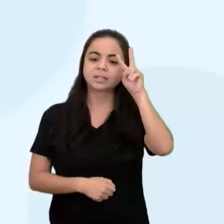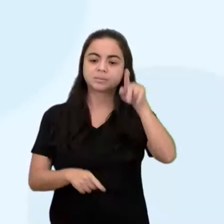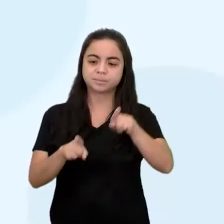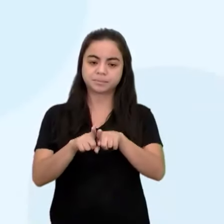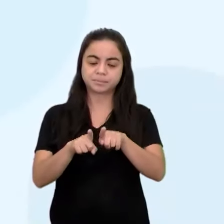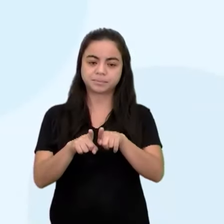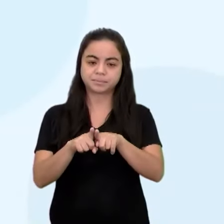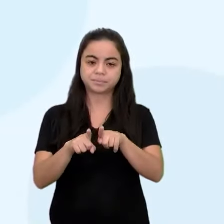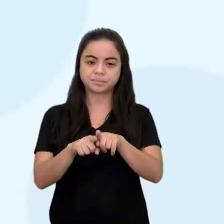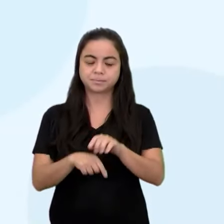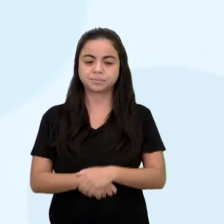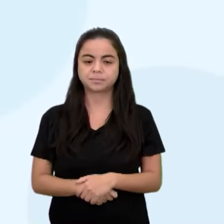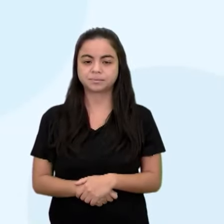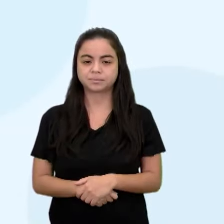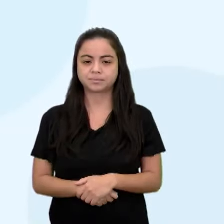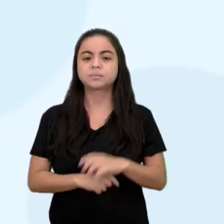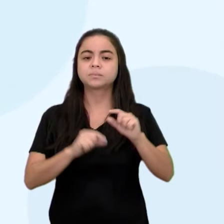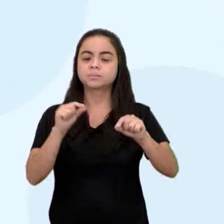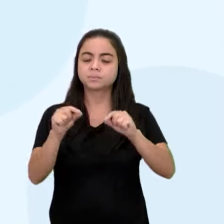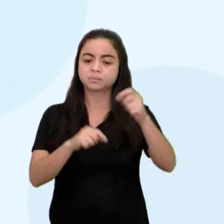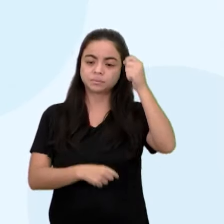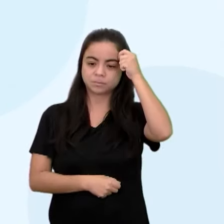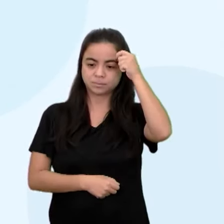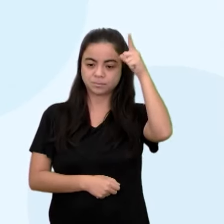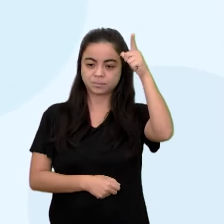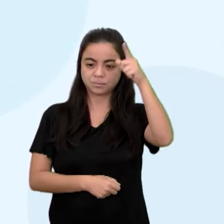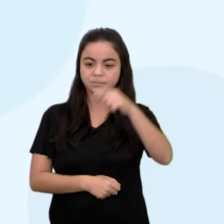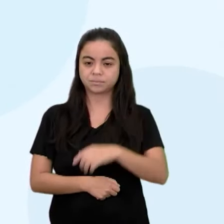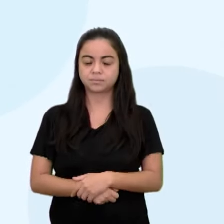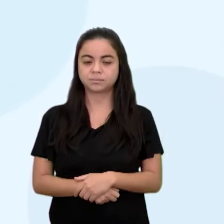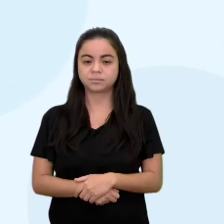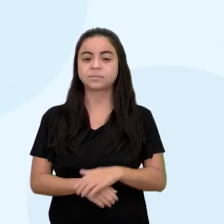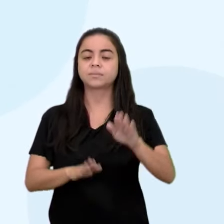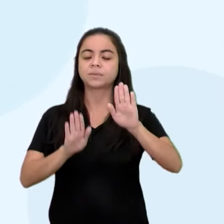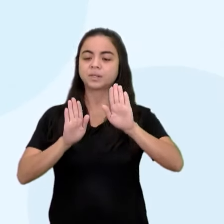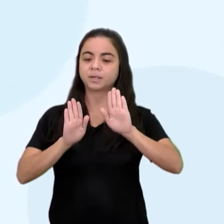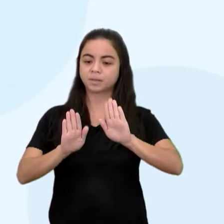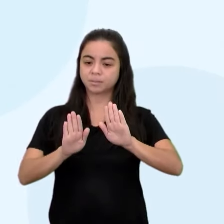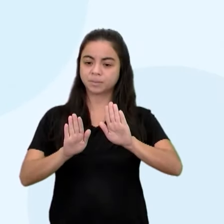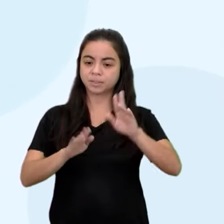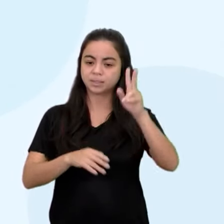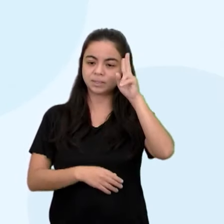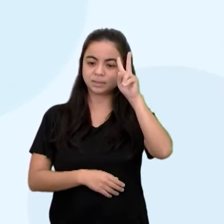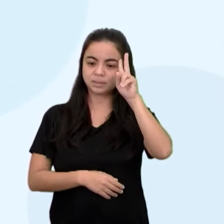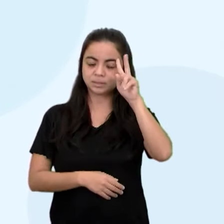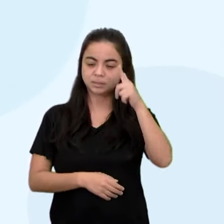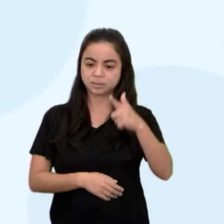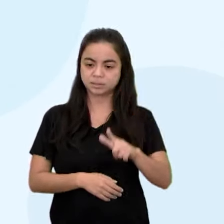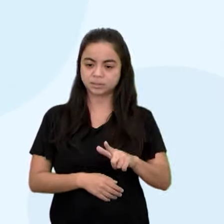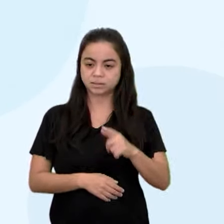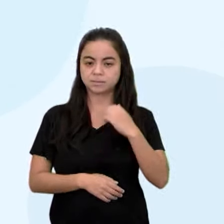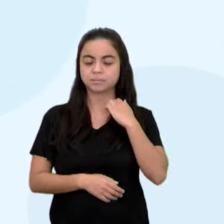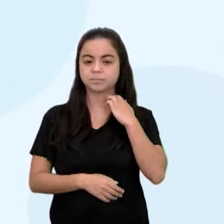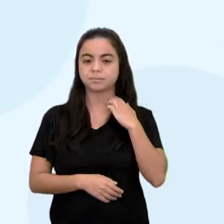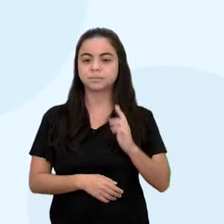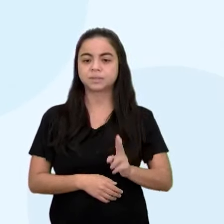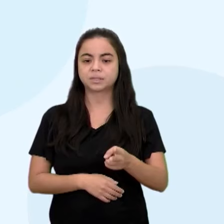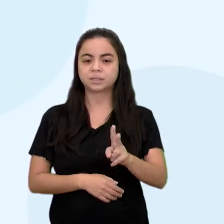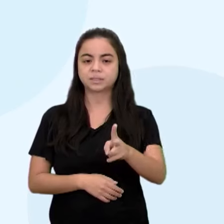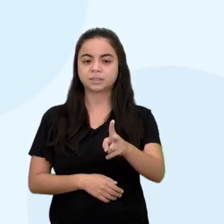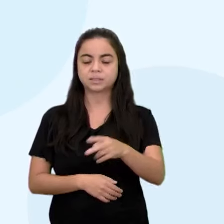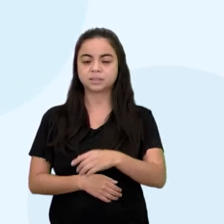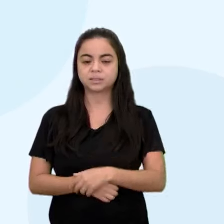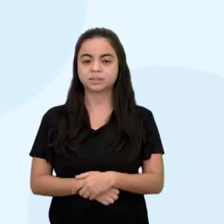comentamos também nas aulas o que é cultura, mas relembrando, sempre de